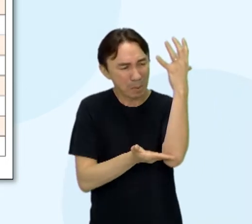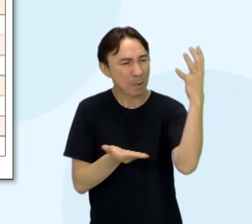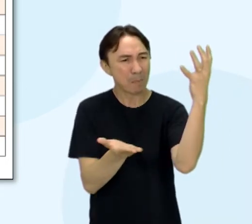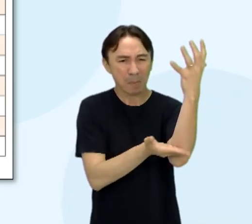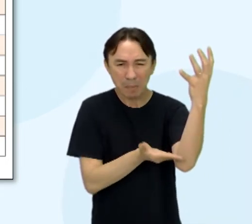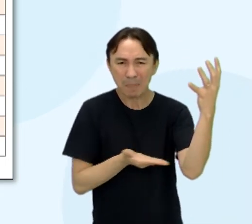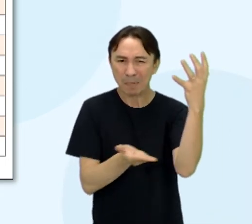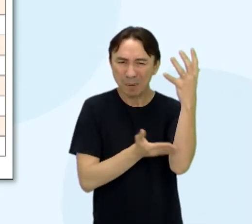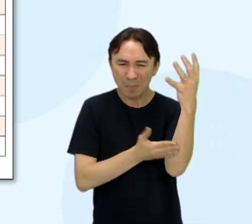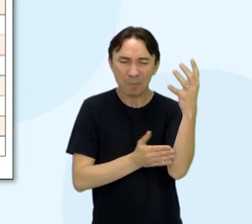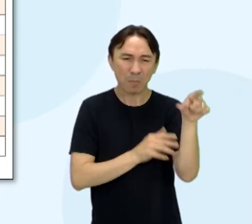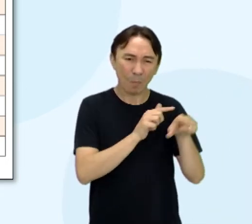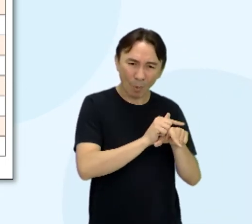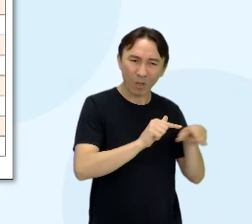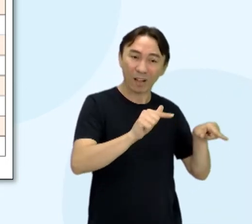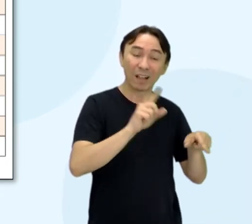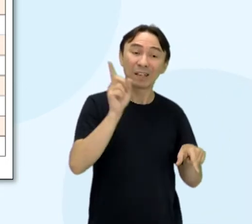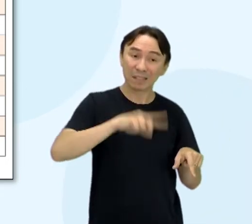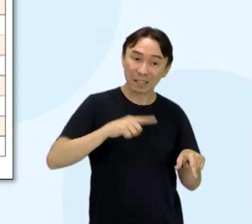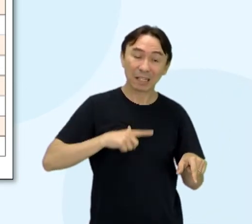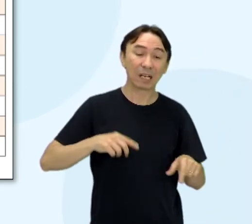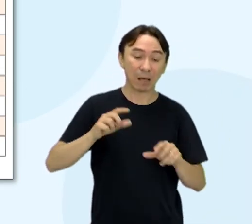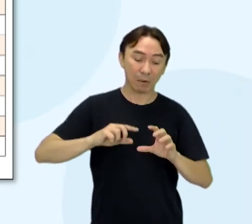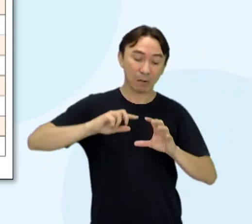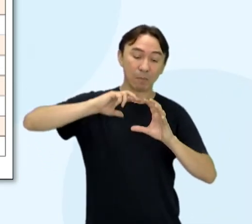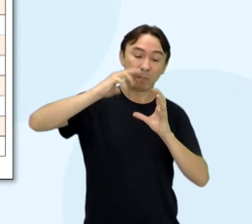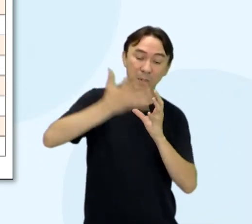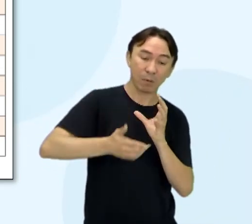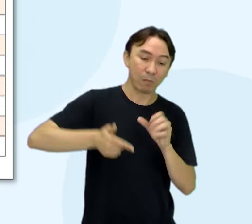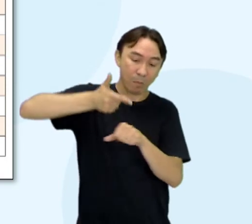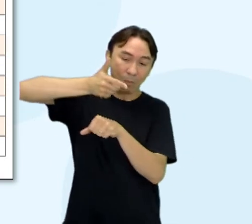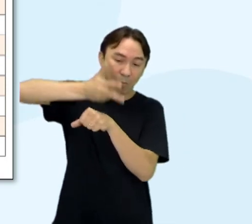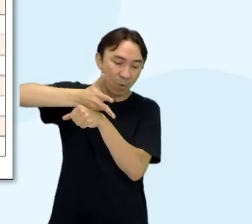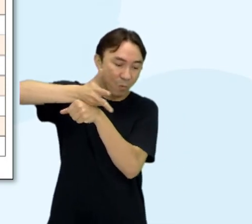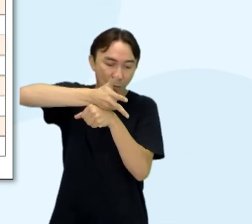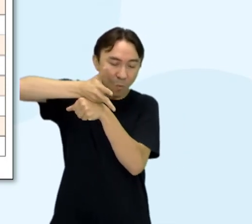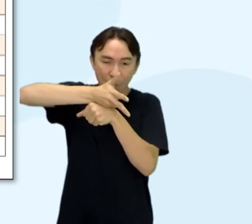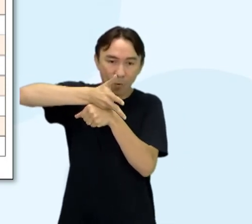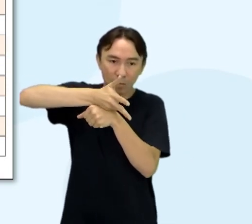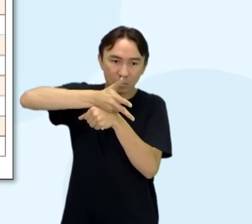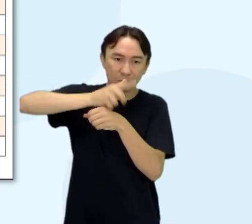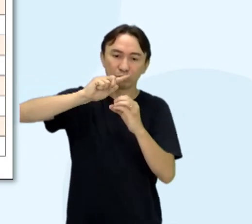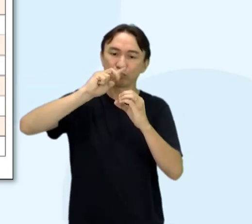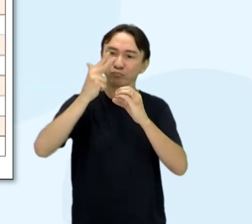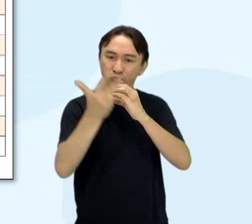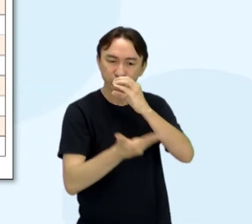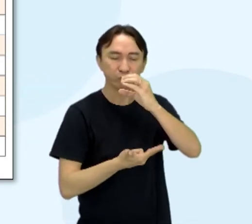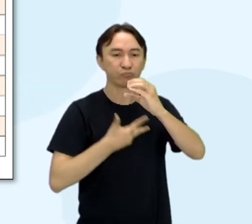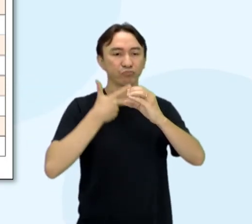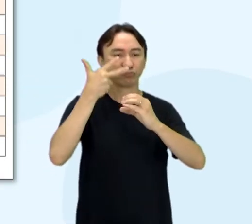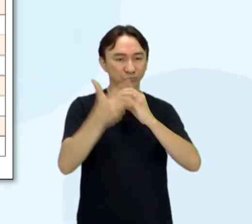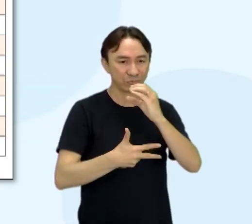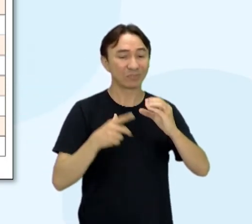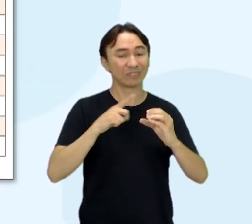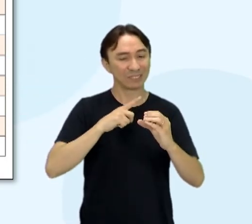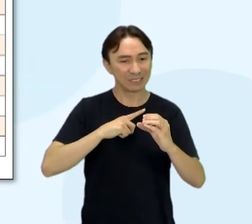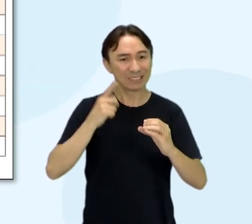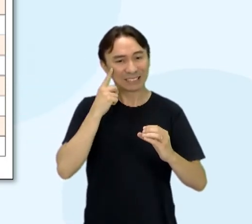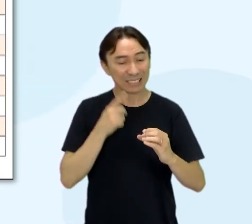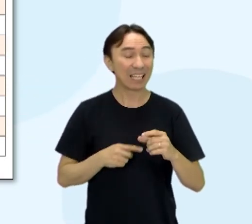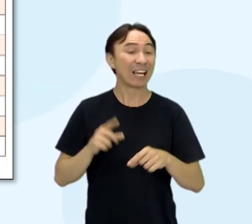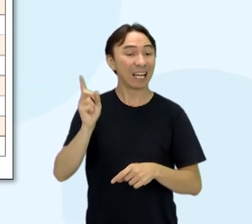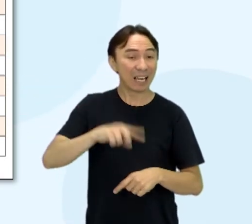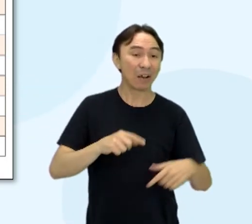de imagens de um satélite que registra e quantifica as áreas maiores que